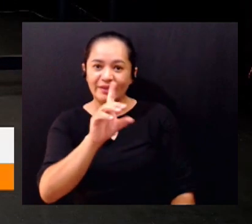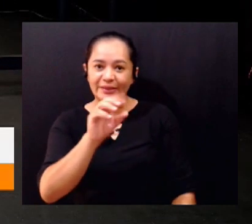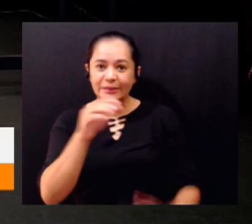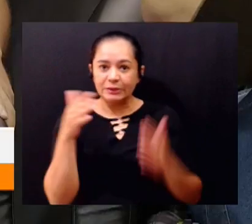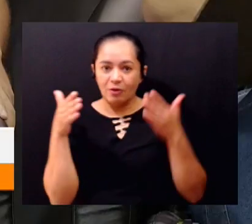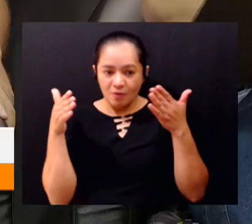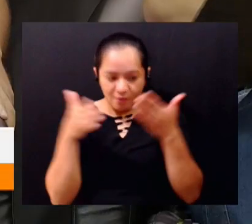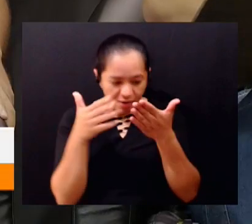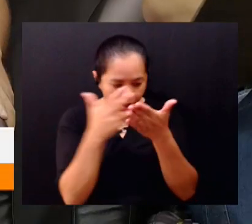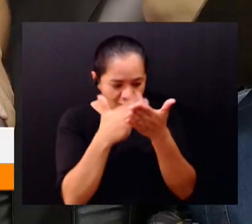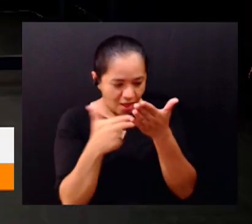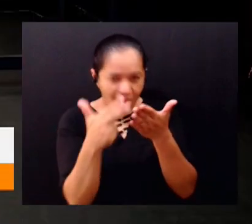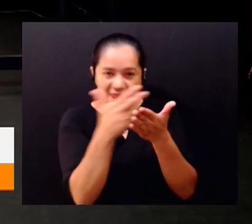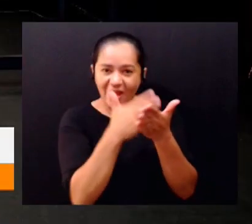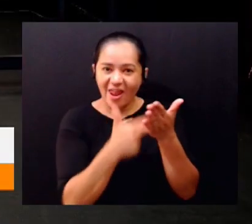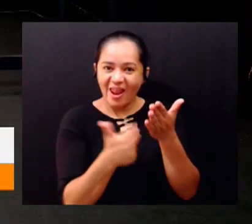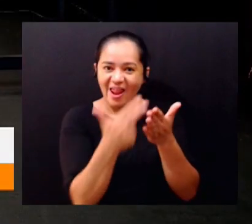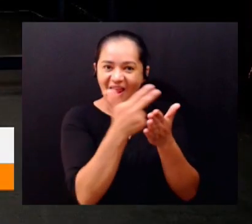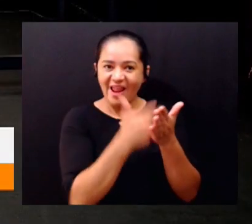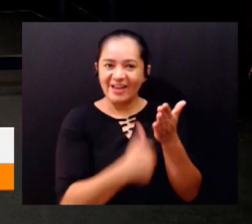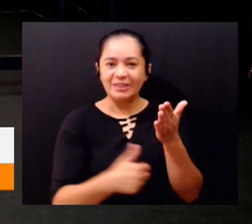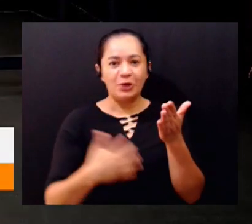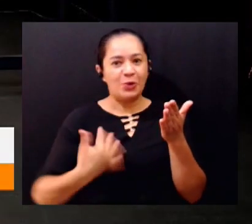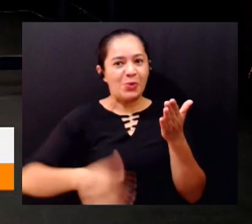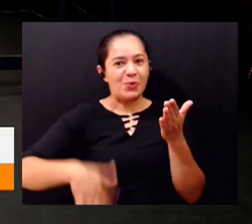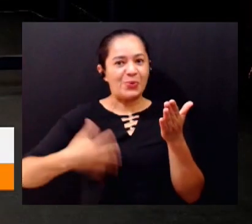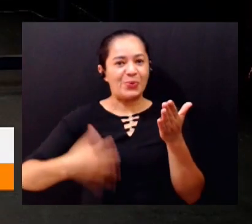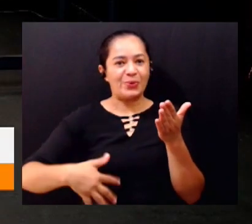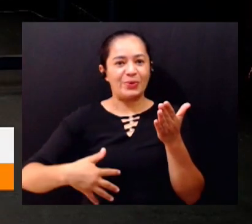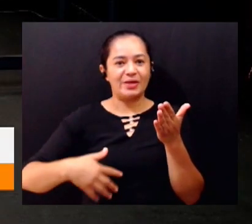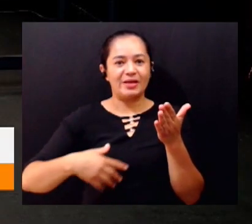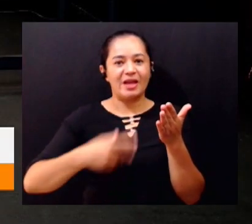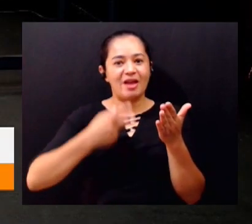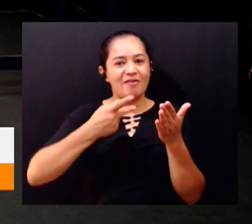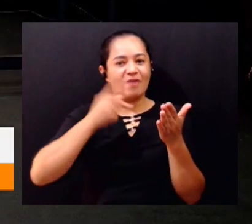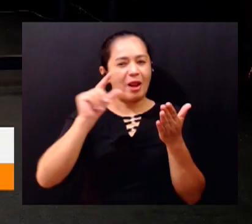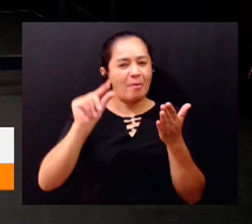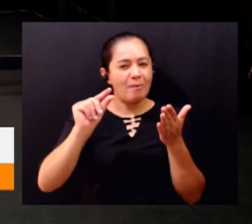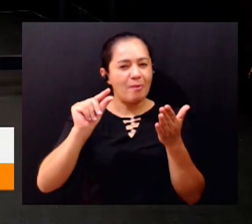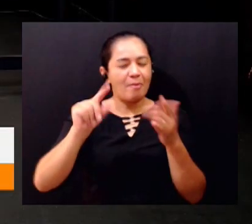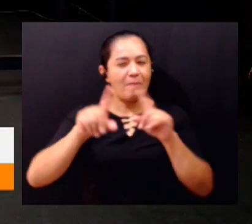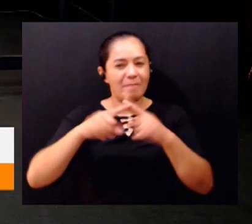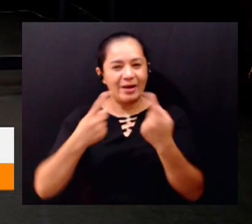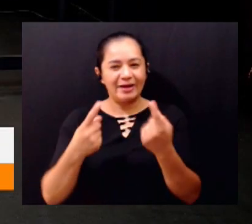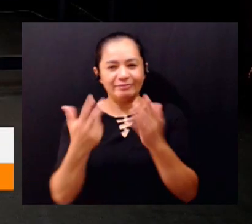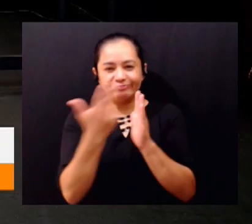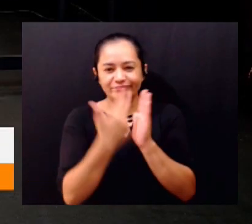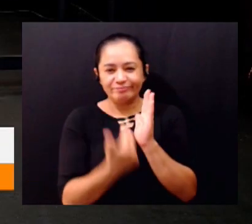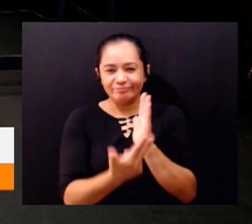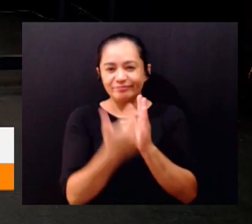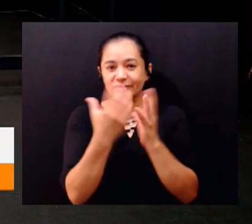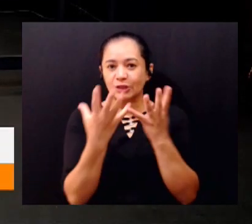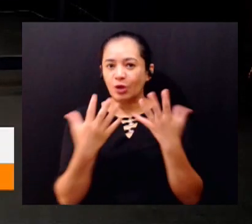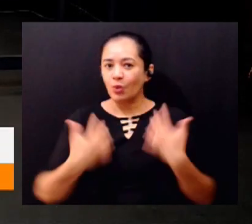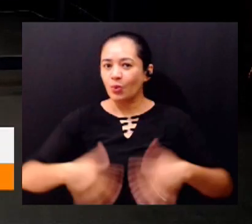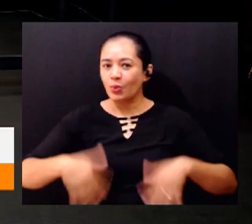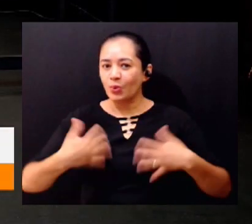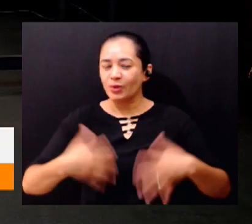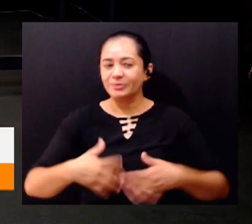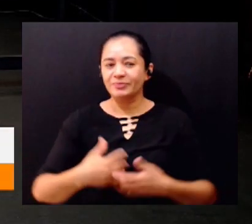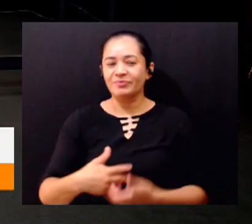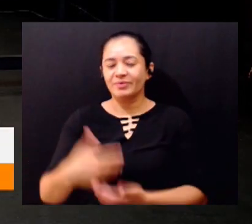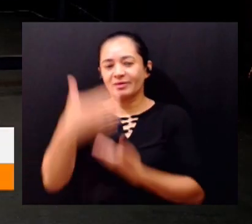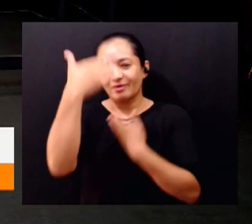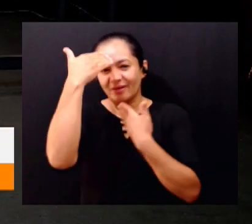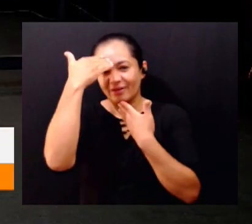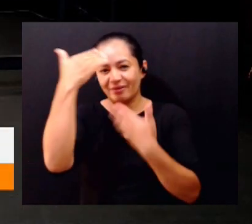né? Desenhando. É assim, ele fala pouco, mas desenha muito, viu? né? Ô, Vander, obrigada, viu? Já agradecendo aí, tá fazendo uma caricatura